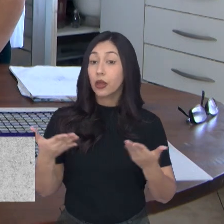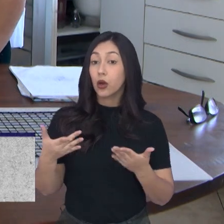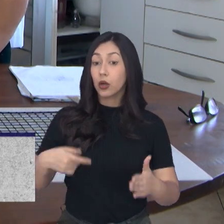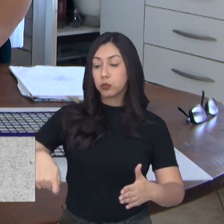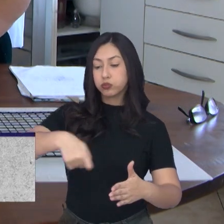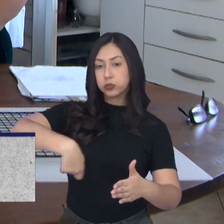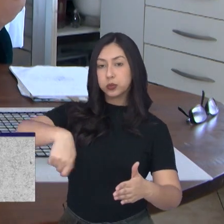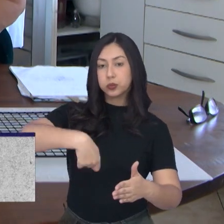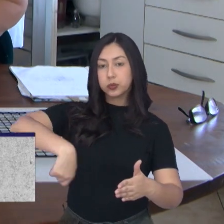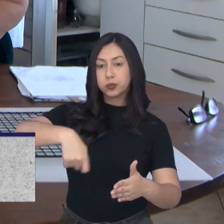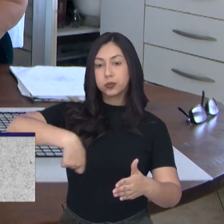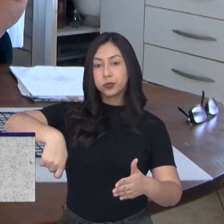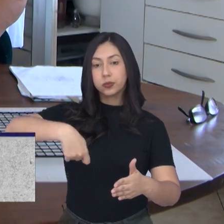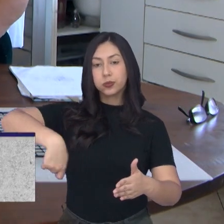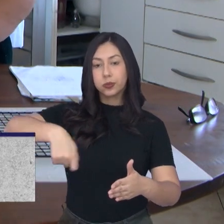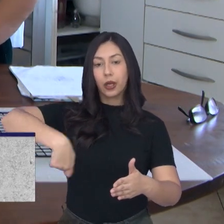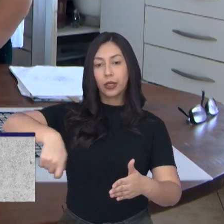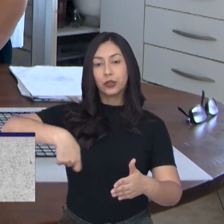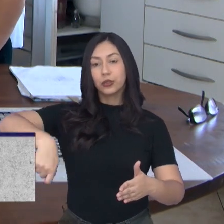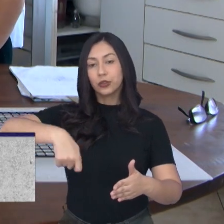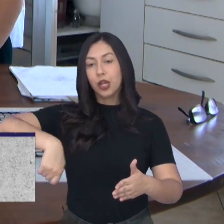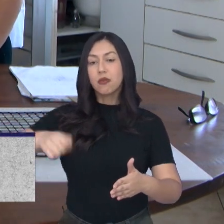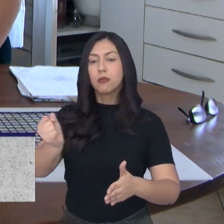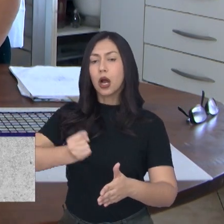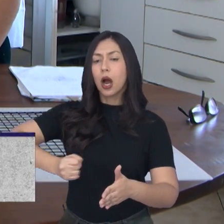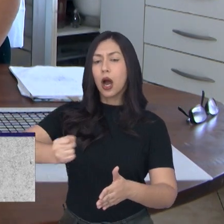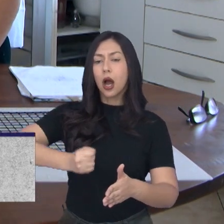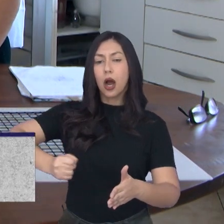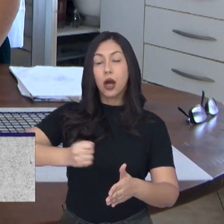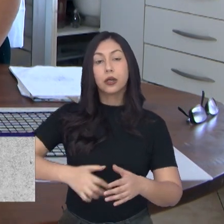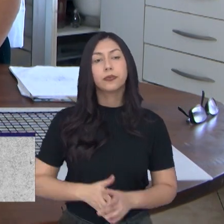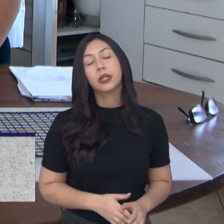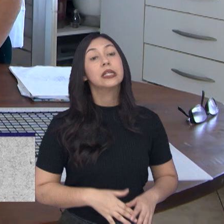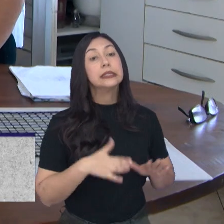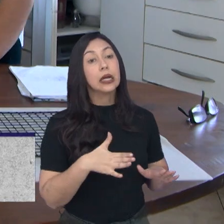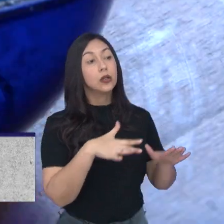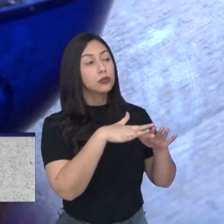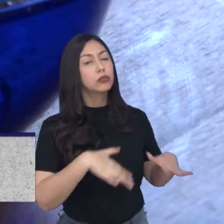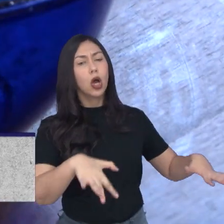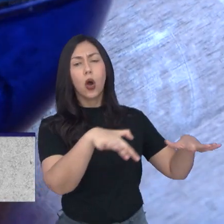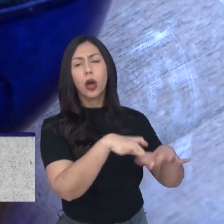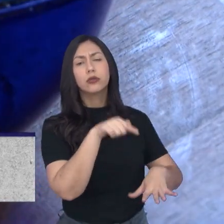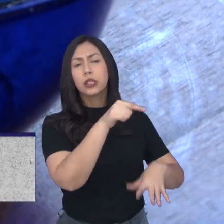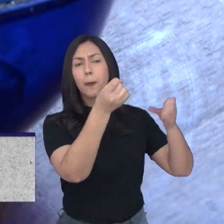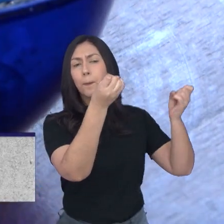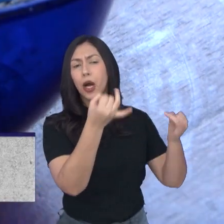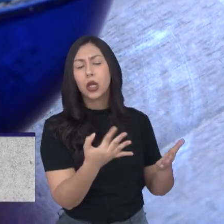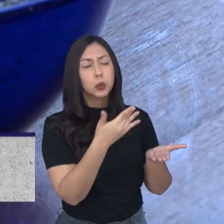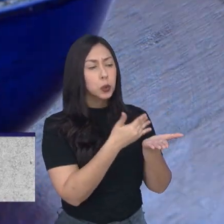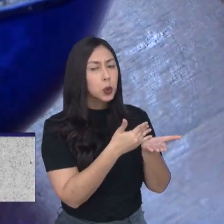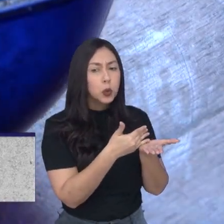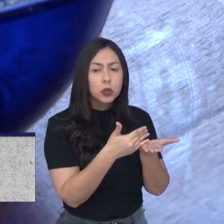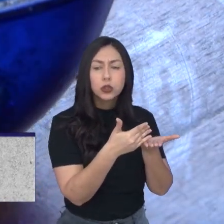mexer esses três produtos. Aqui. Pode mexer bem. Ô, Roseli, no mercado, você estava falando, né, que você começou a